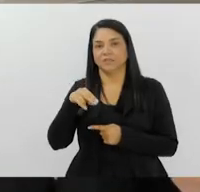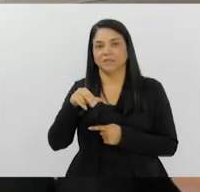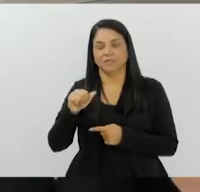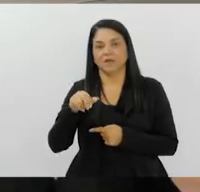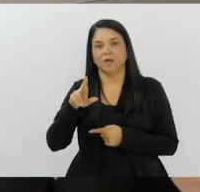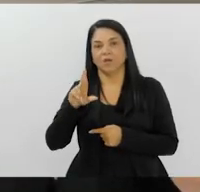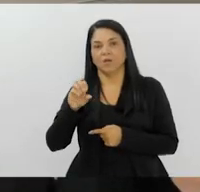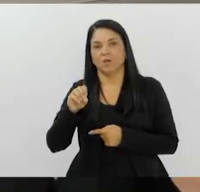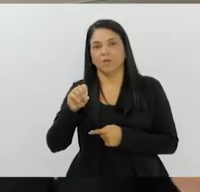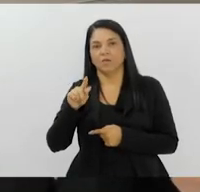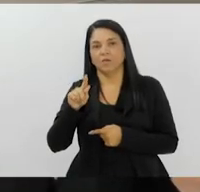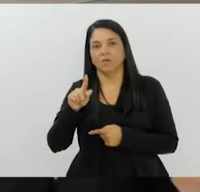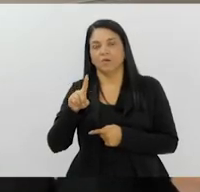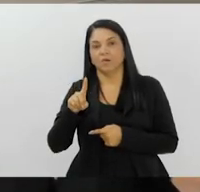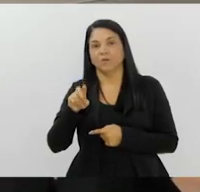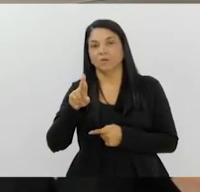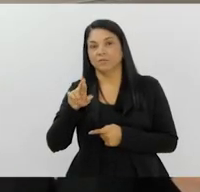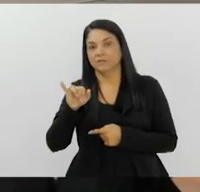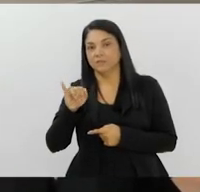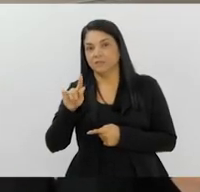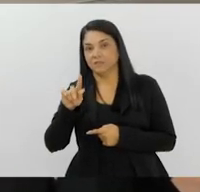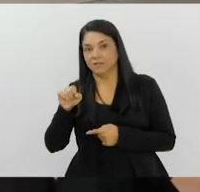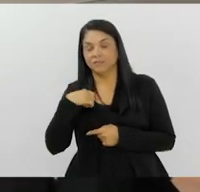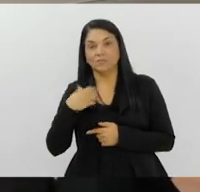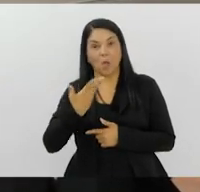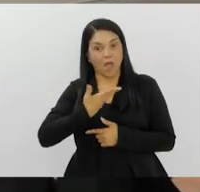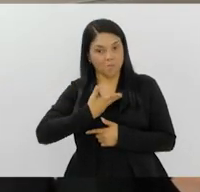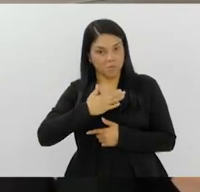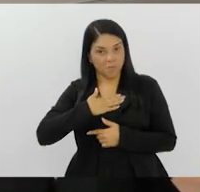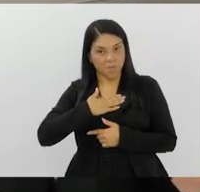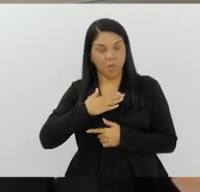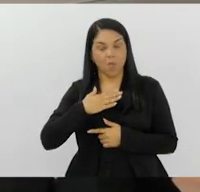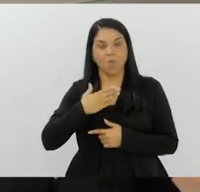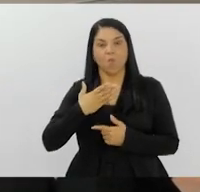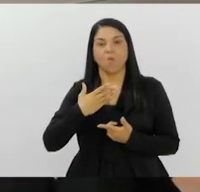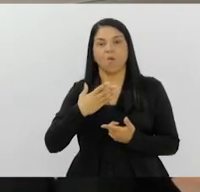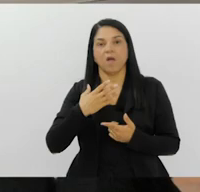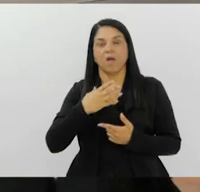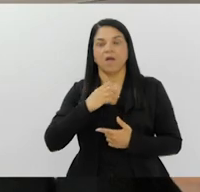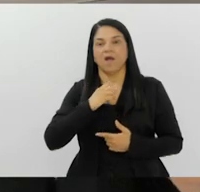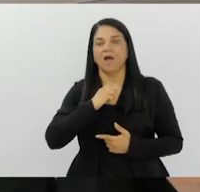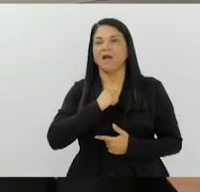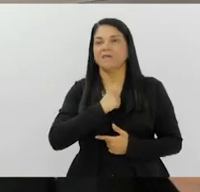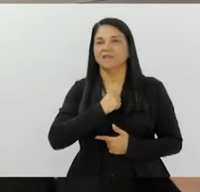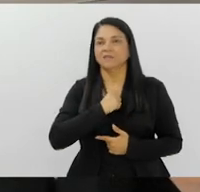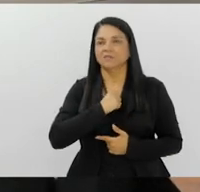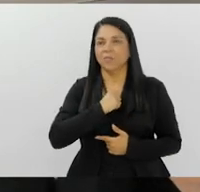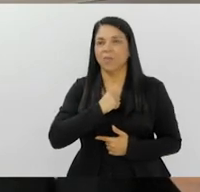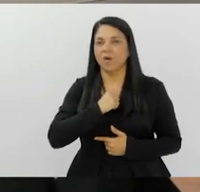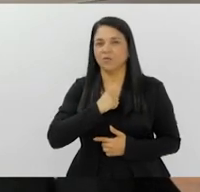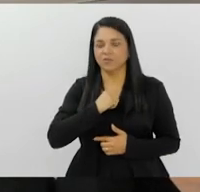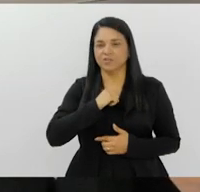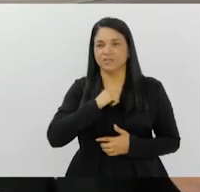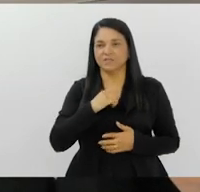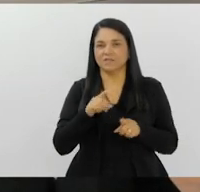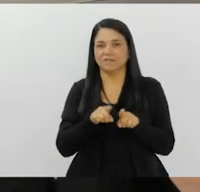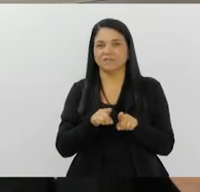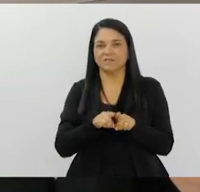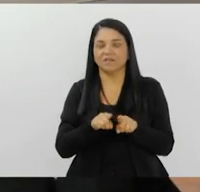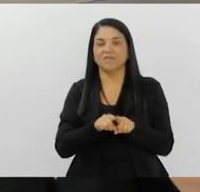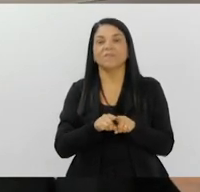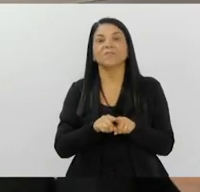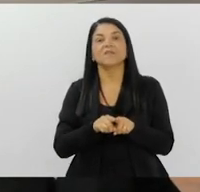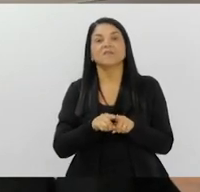embora seja um colega meu antropólogo mas completamente ultrapassado mas que ainda em